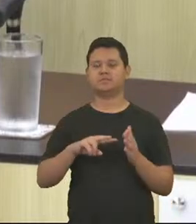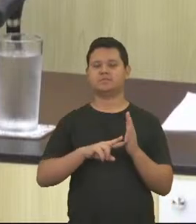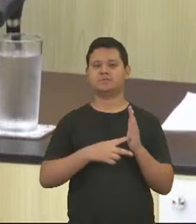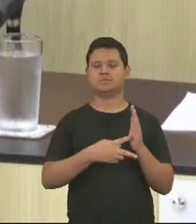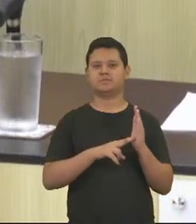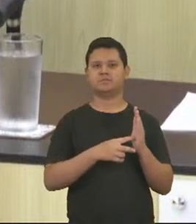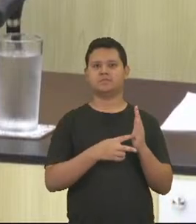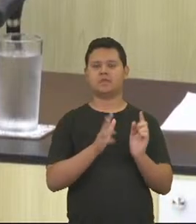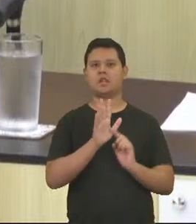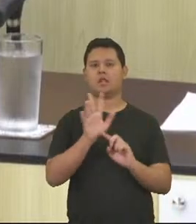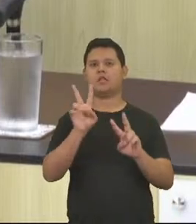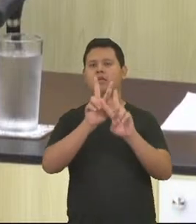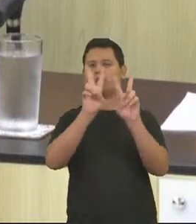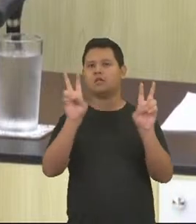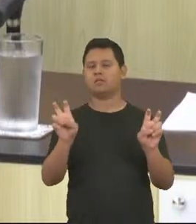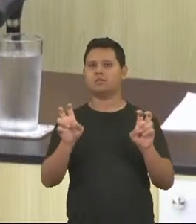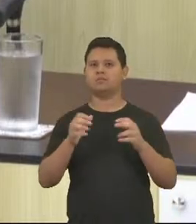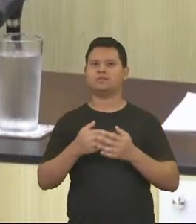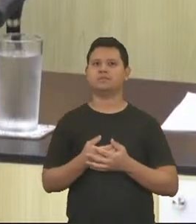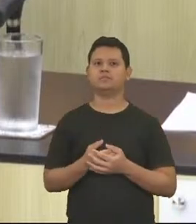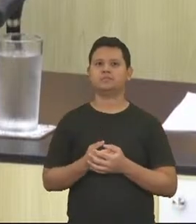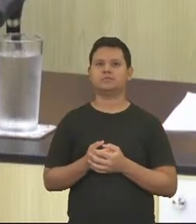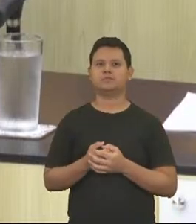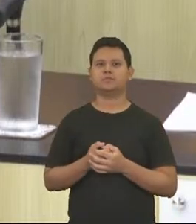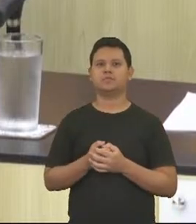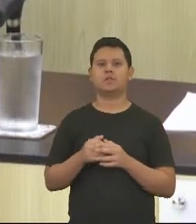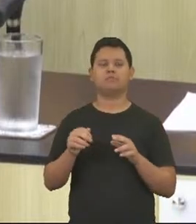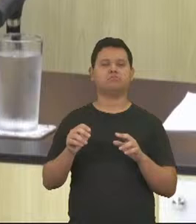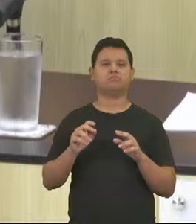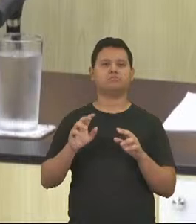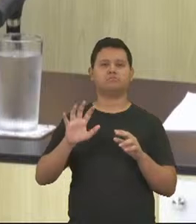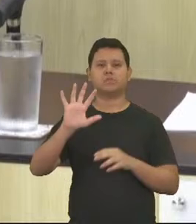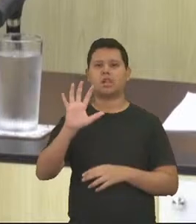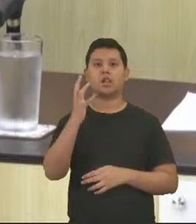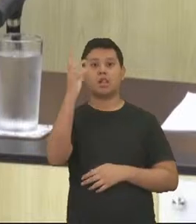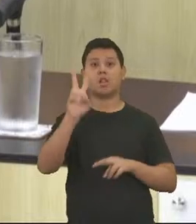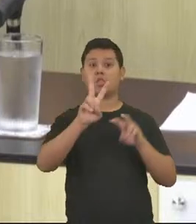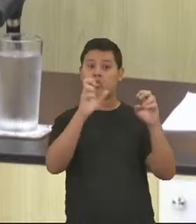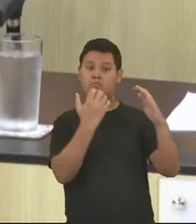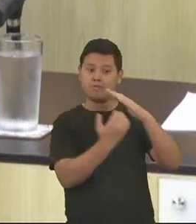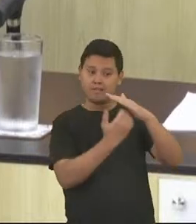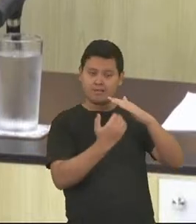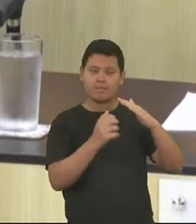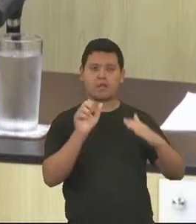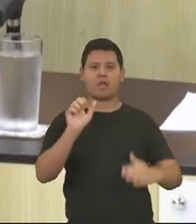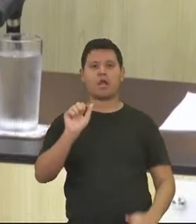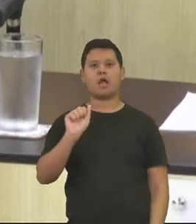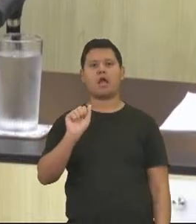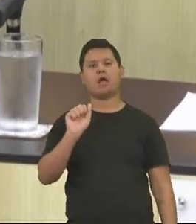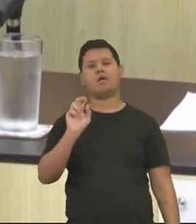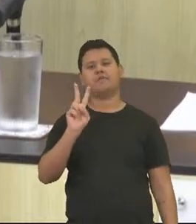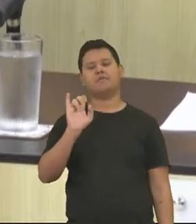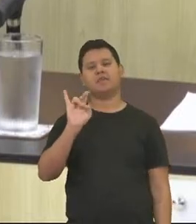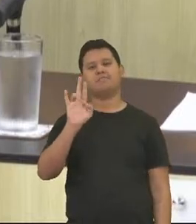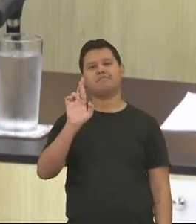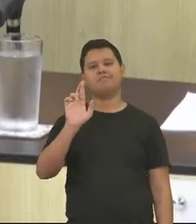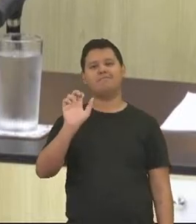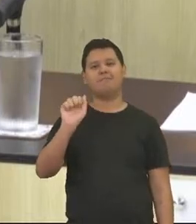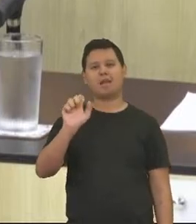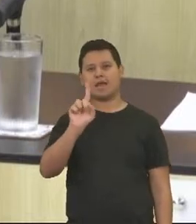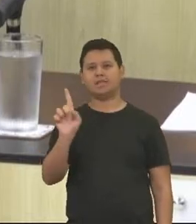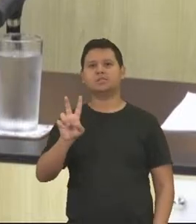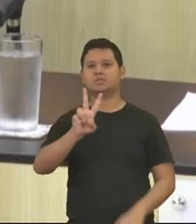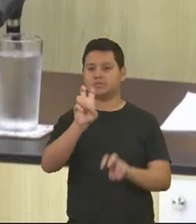que vai tratar do tema situação atual da empresa Avibras e de seus